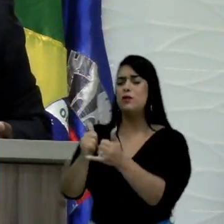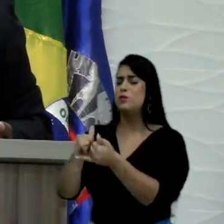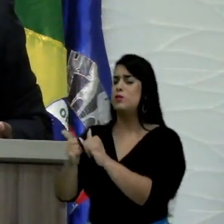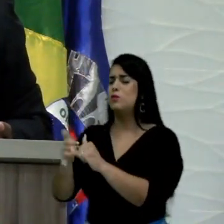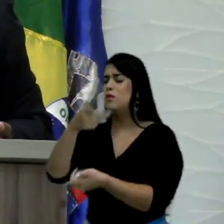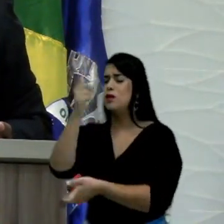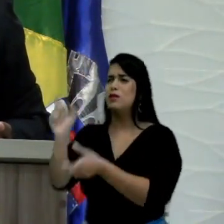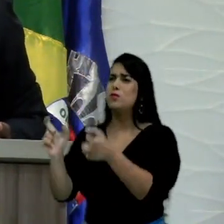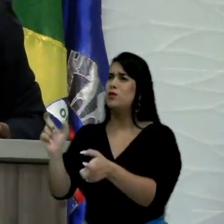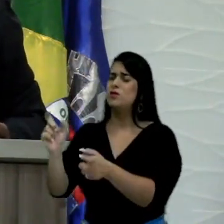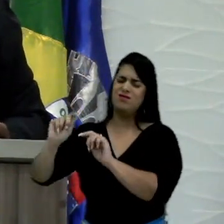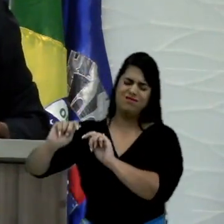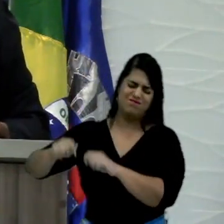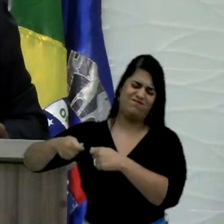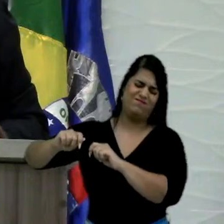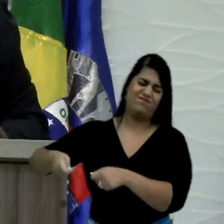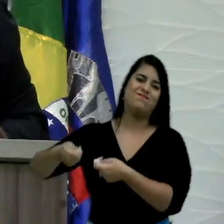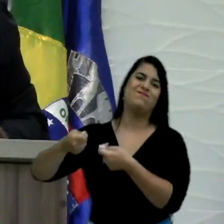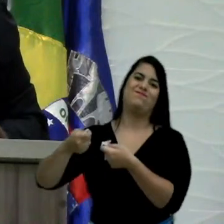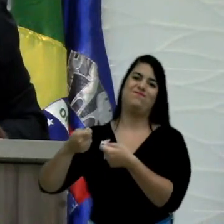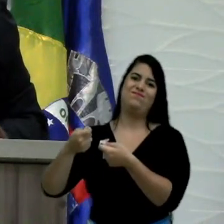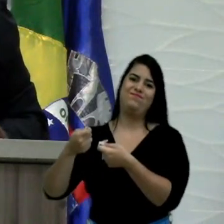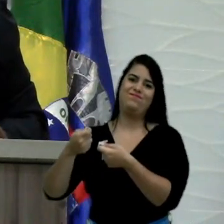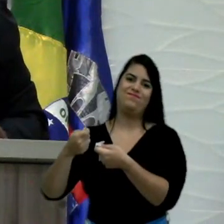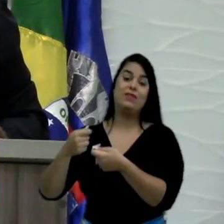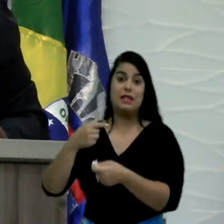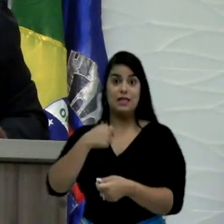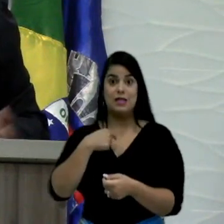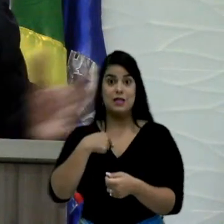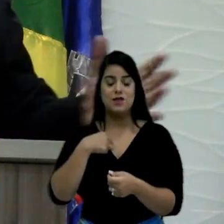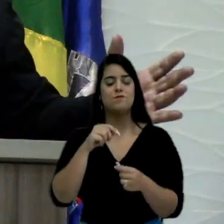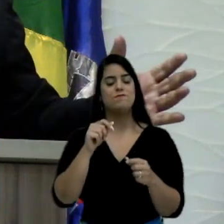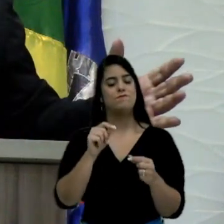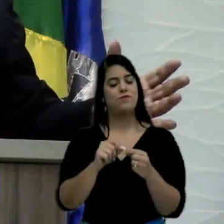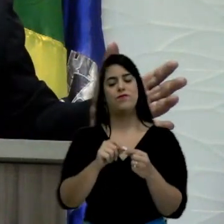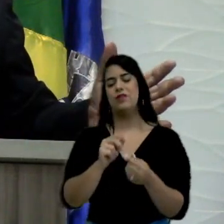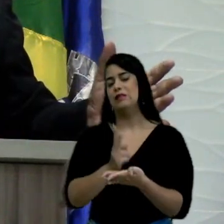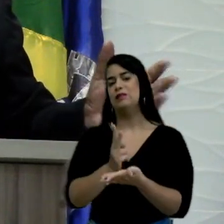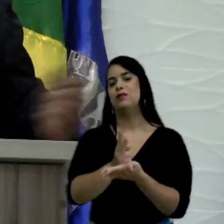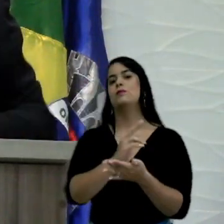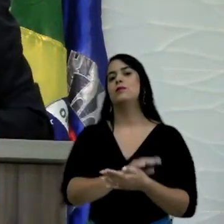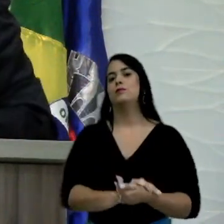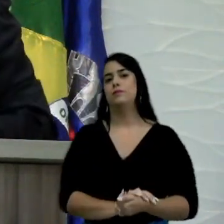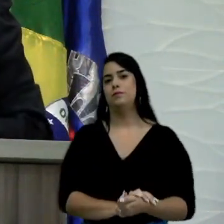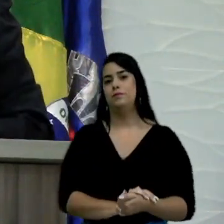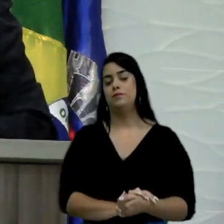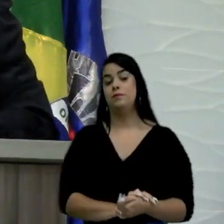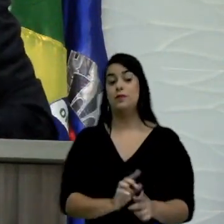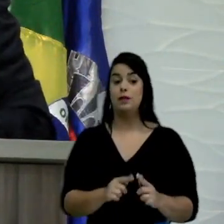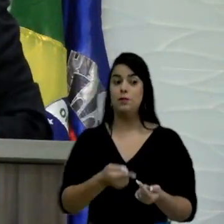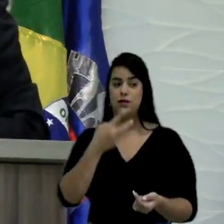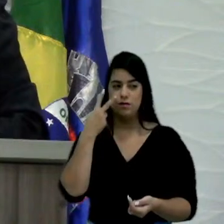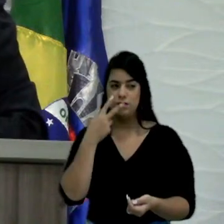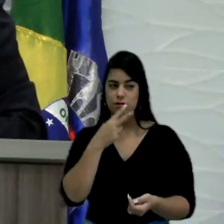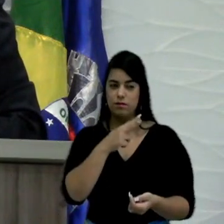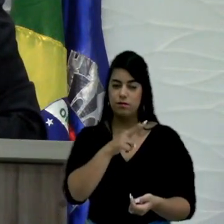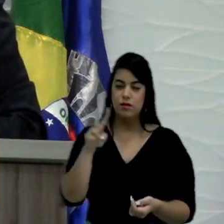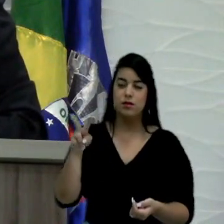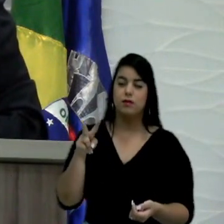que lhe tem ofendido. Isso eu faço. Agora, a gente vê a